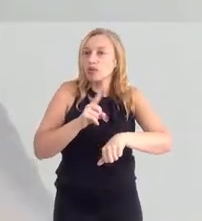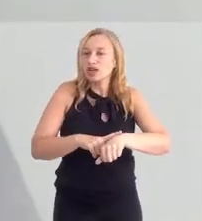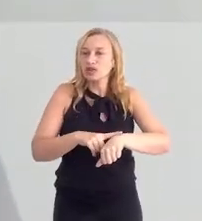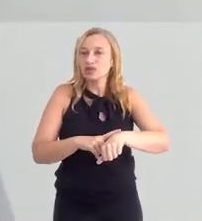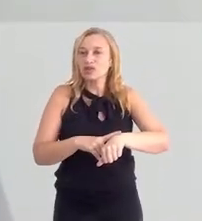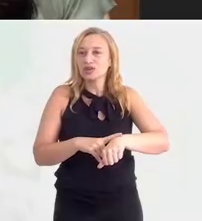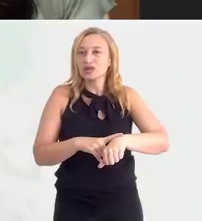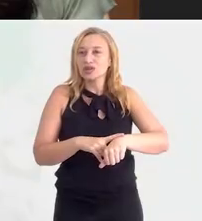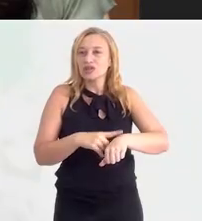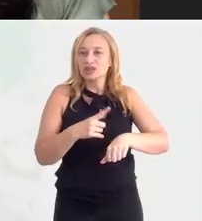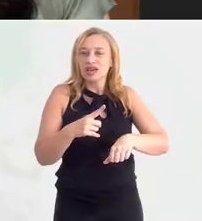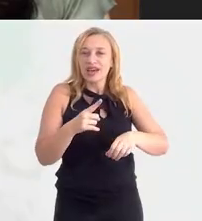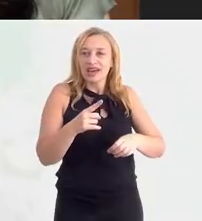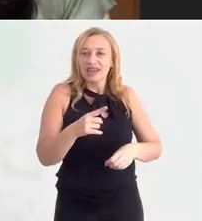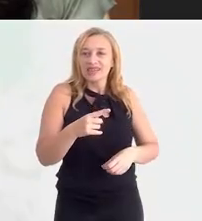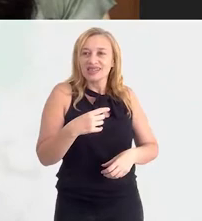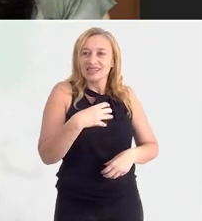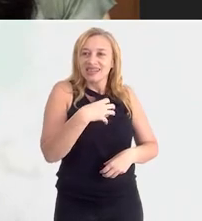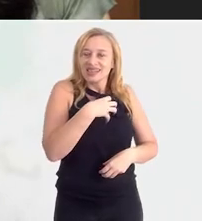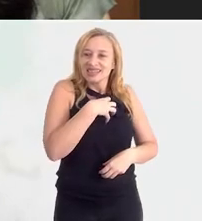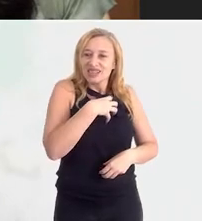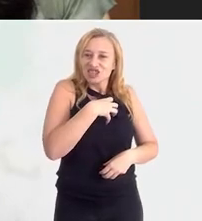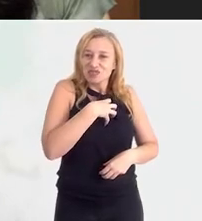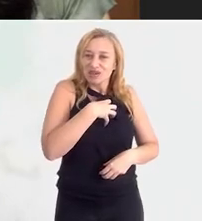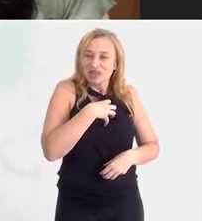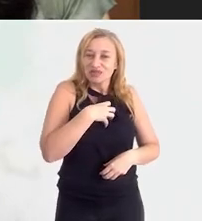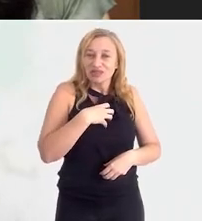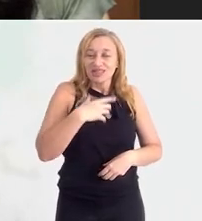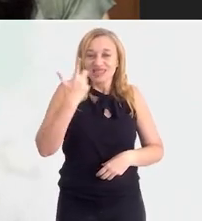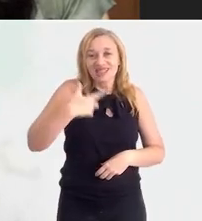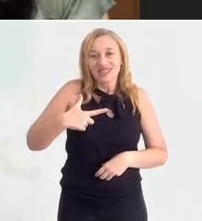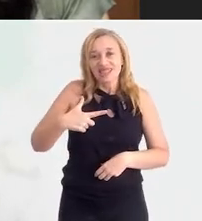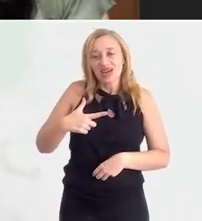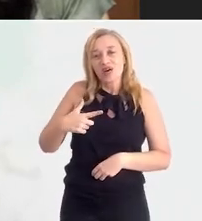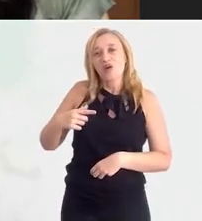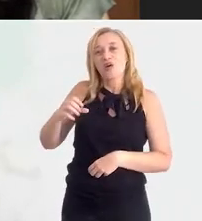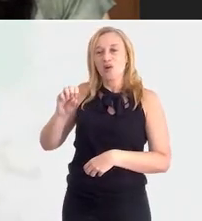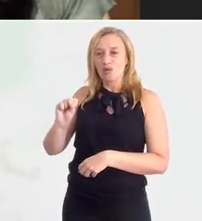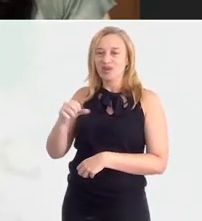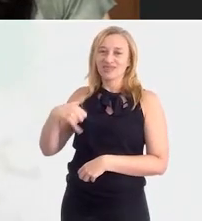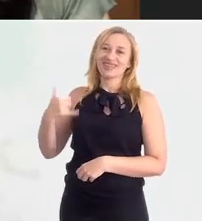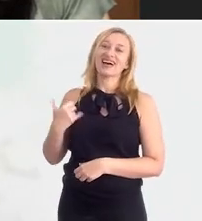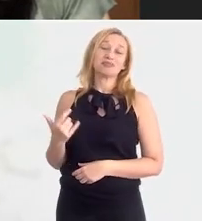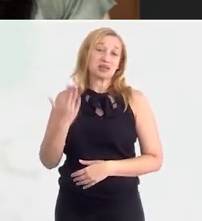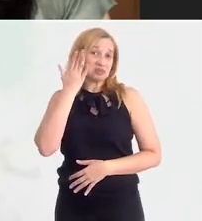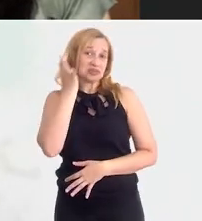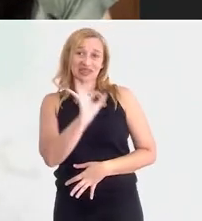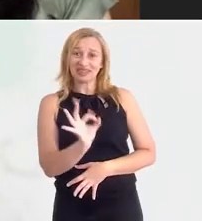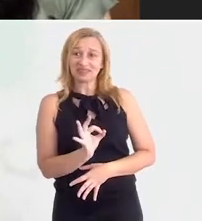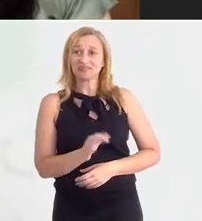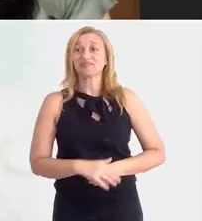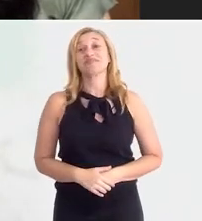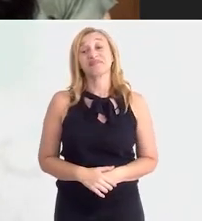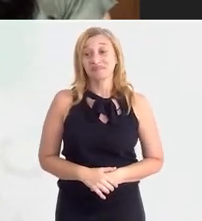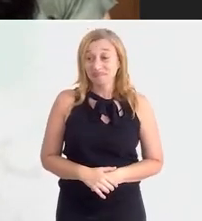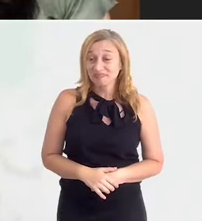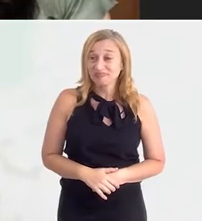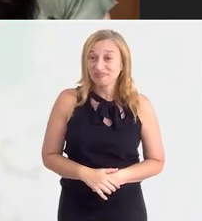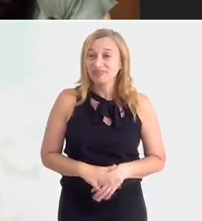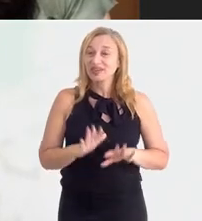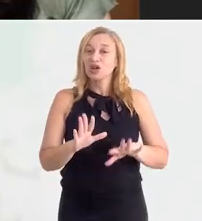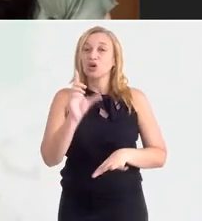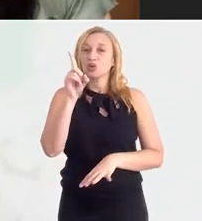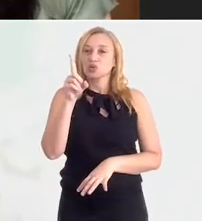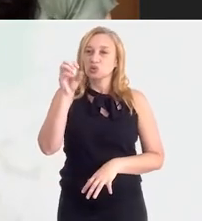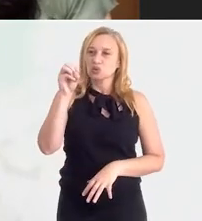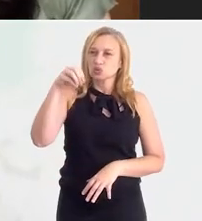eu recupero essa sensação do menino de 8 anos, em que eu Ai, entendo que delícia. tudo, mas eu não compreendo nada. Quando alguma Mas coisa me você sabe que escapa. o